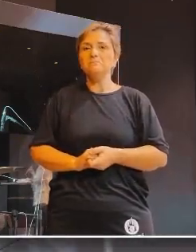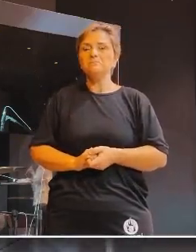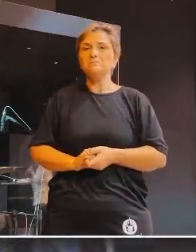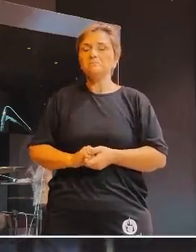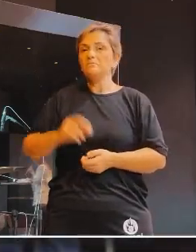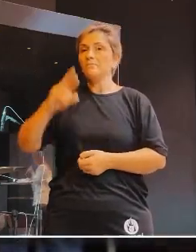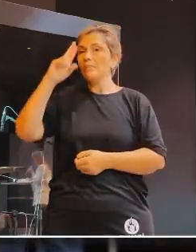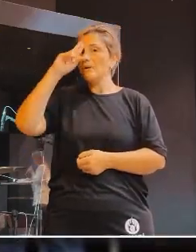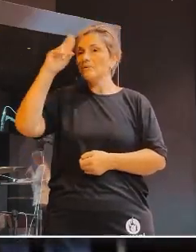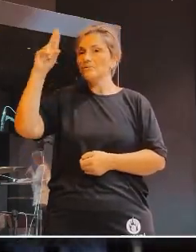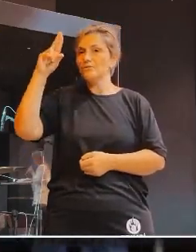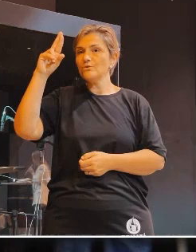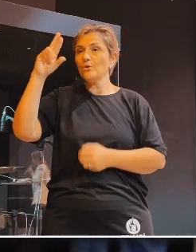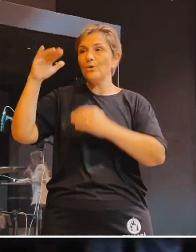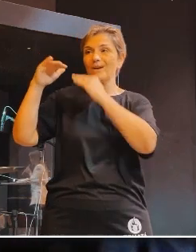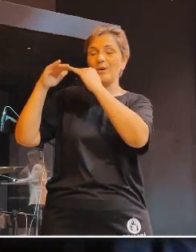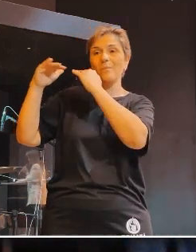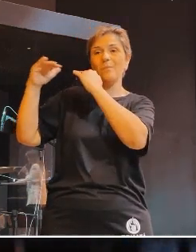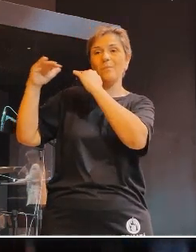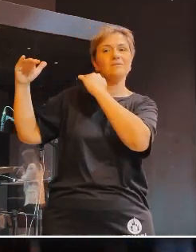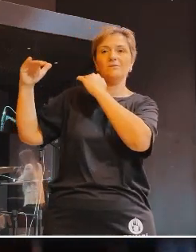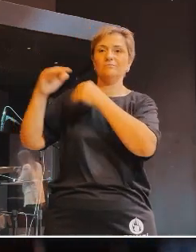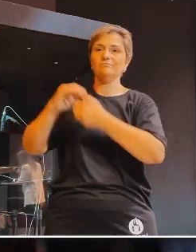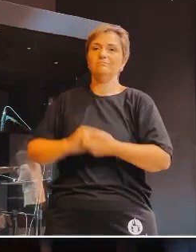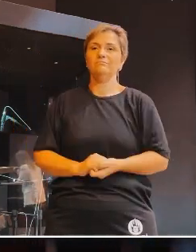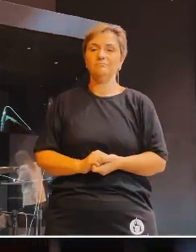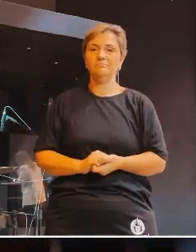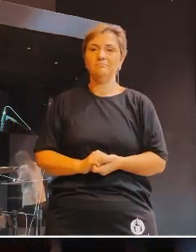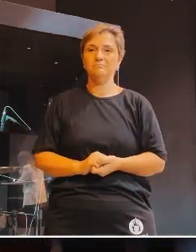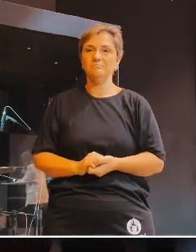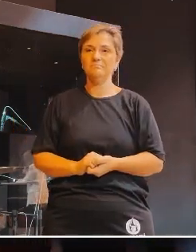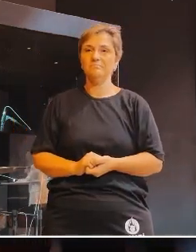O Senhor é o padrão.